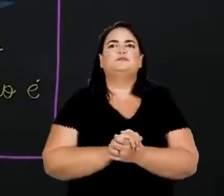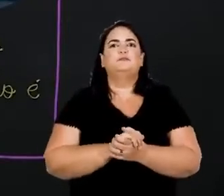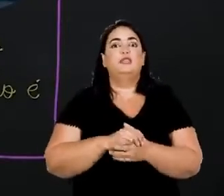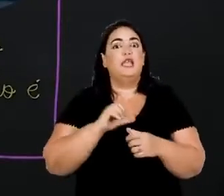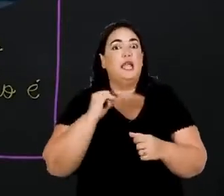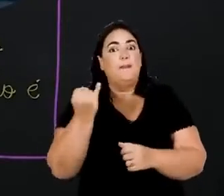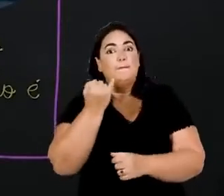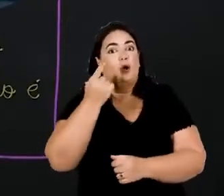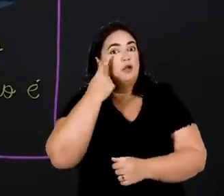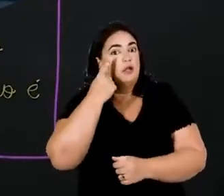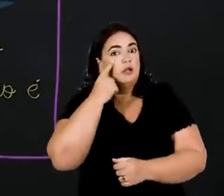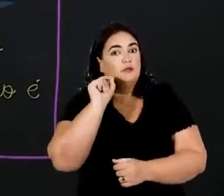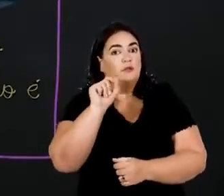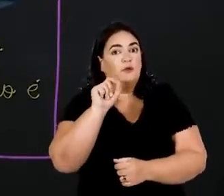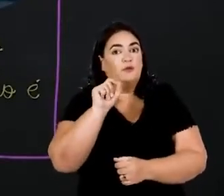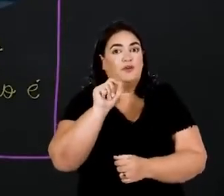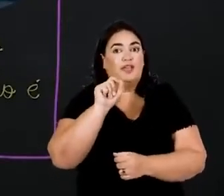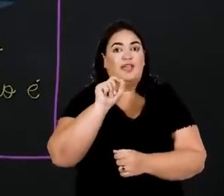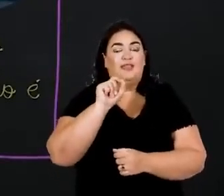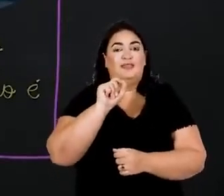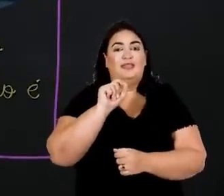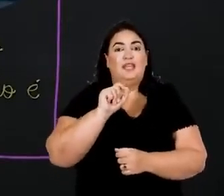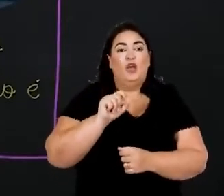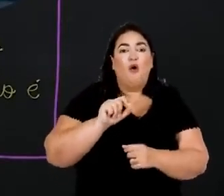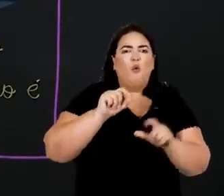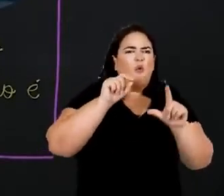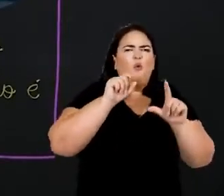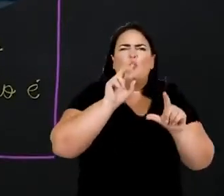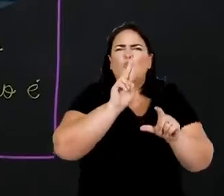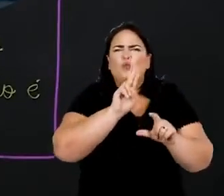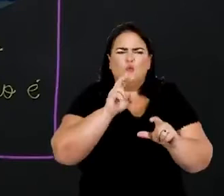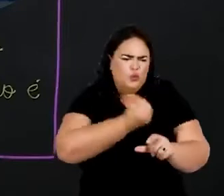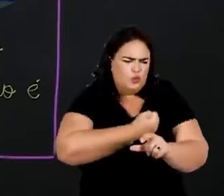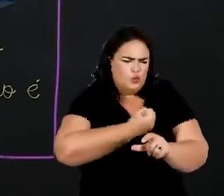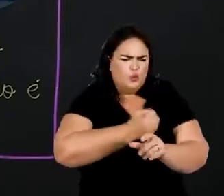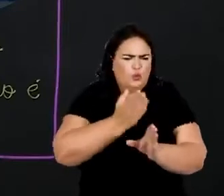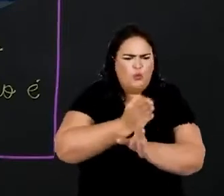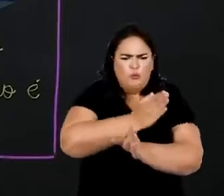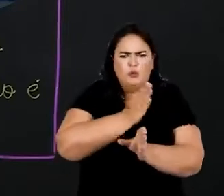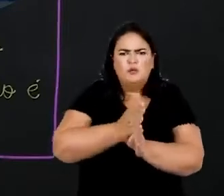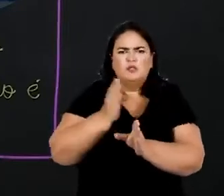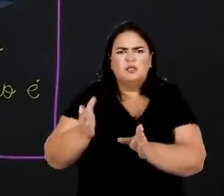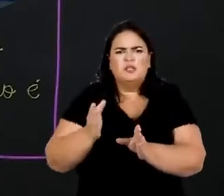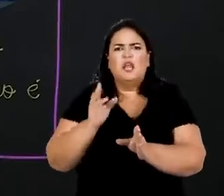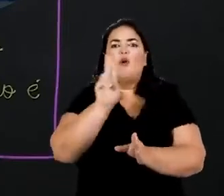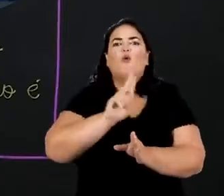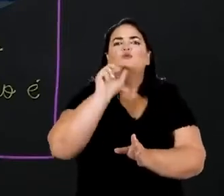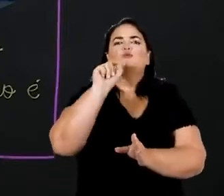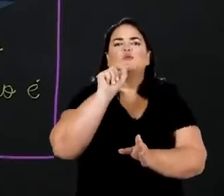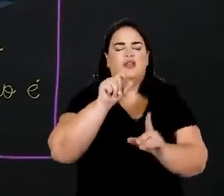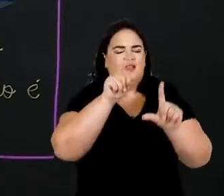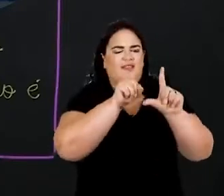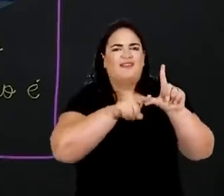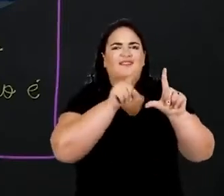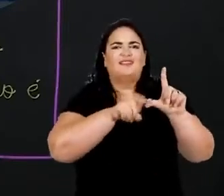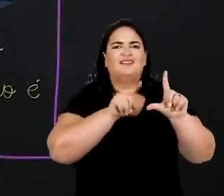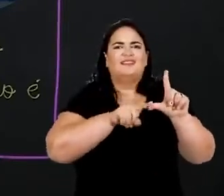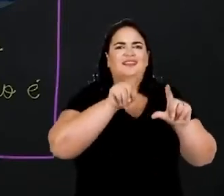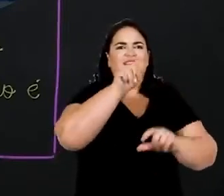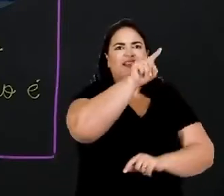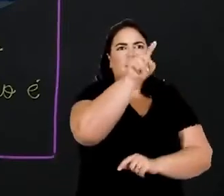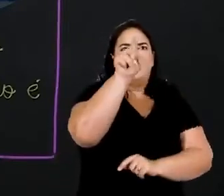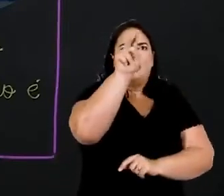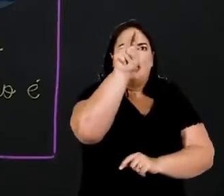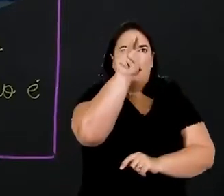primeira primeiro é o símbolo o símbolo dos números inteiros sempre é essa letra Z com dois tracinhos